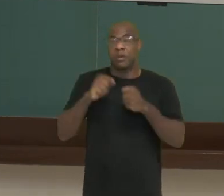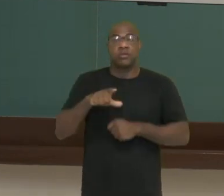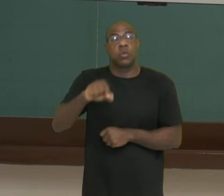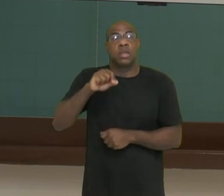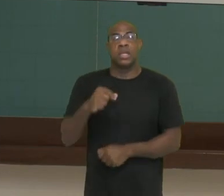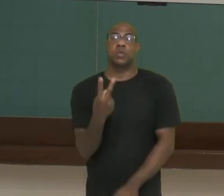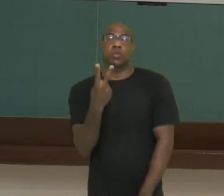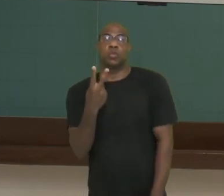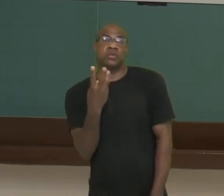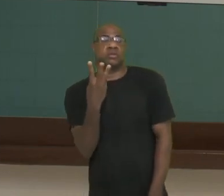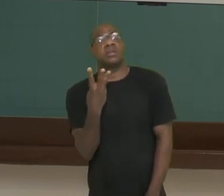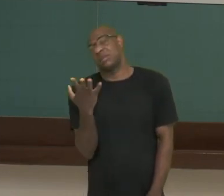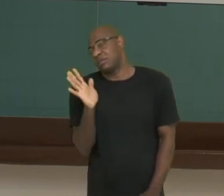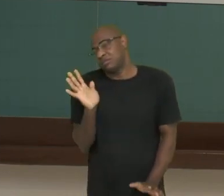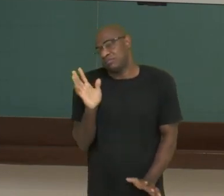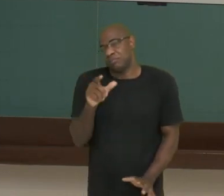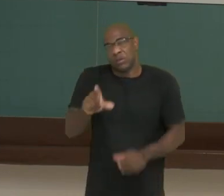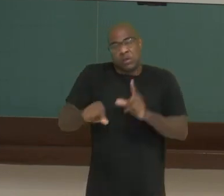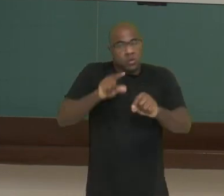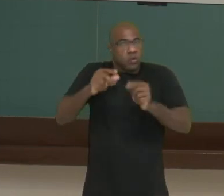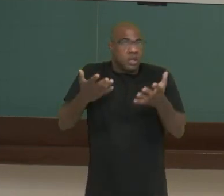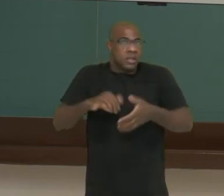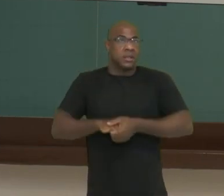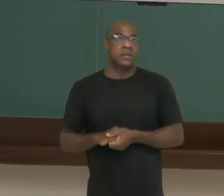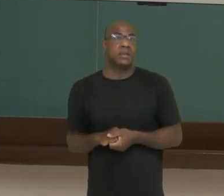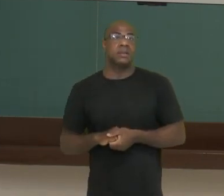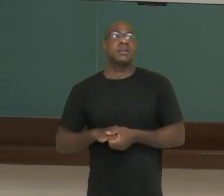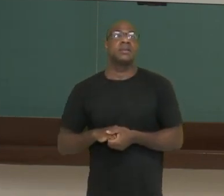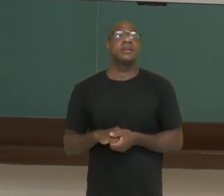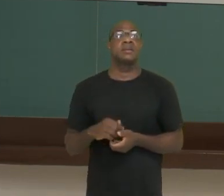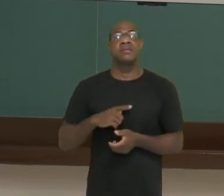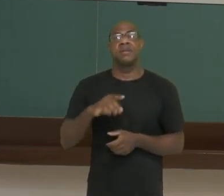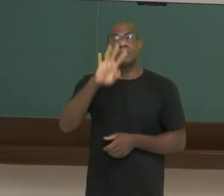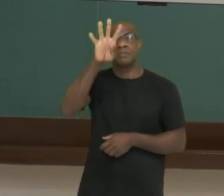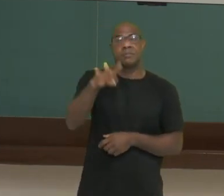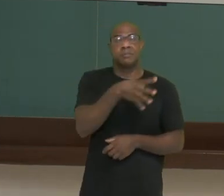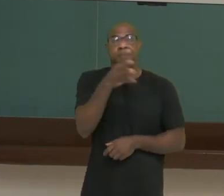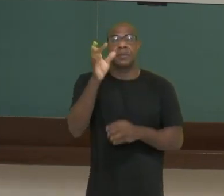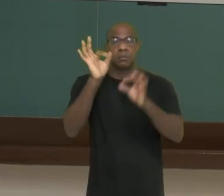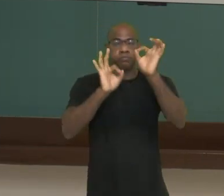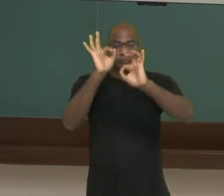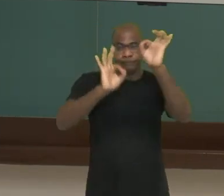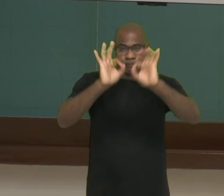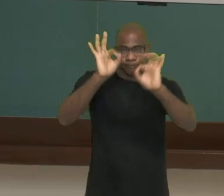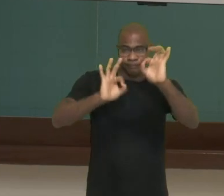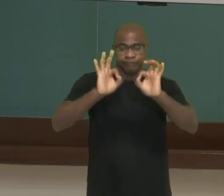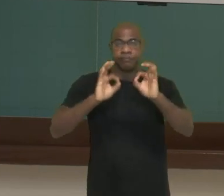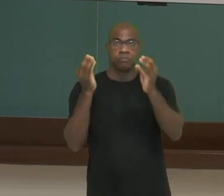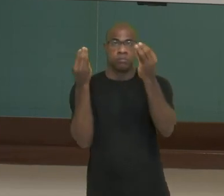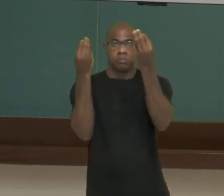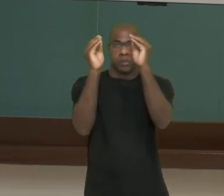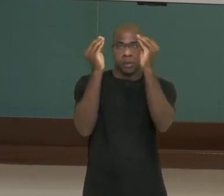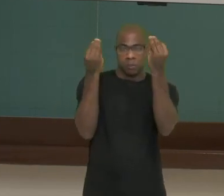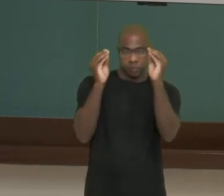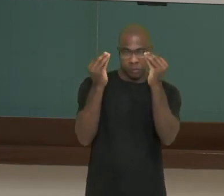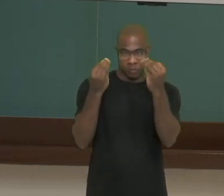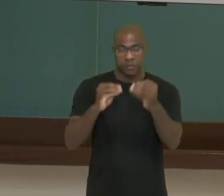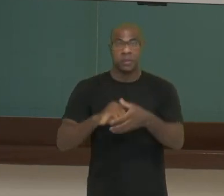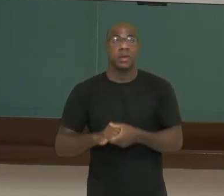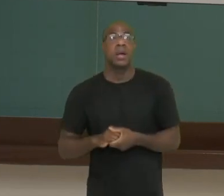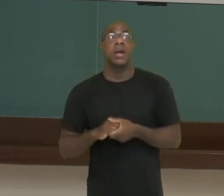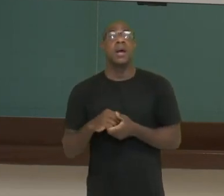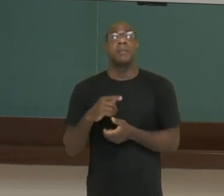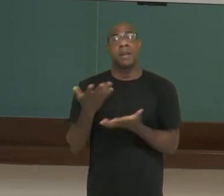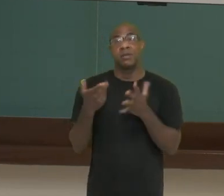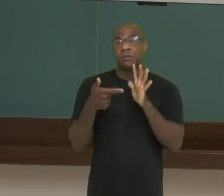isso que deu 59 respostas. E aqui a gente fez uma tabulação. Mas às vezes, você apresentar